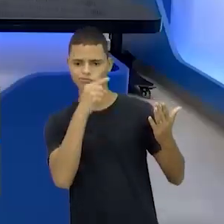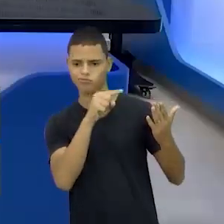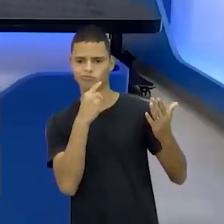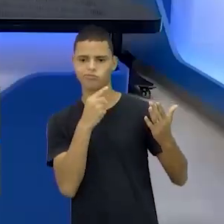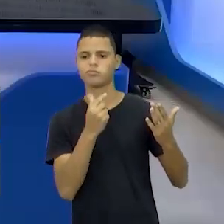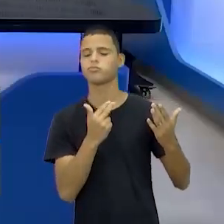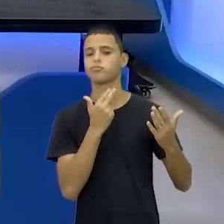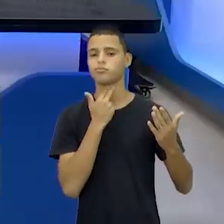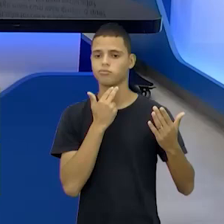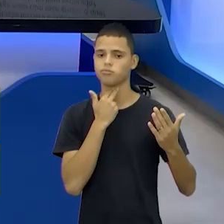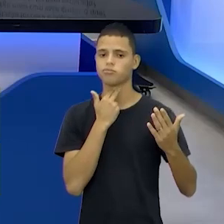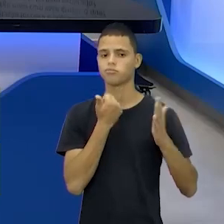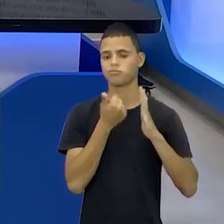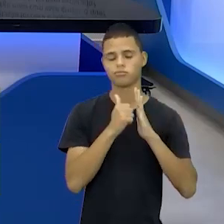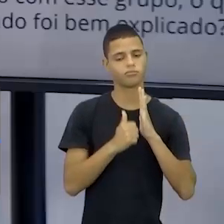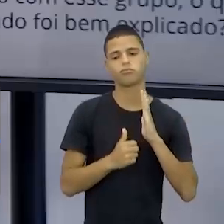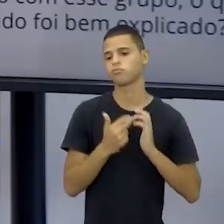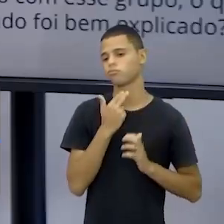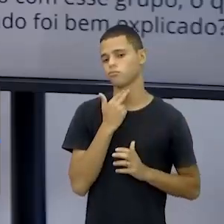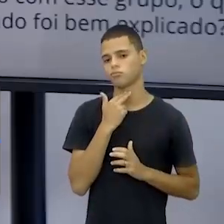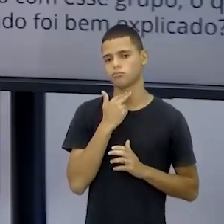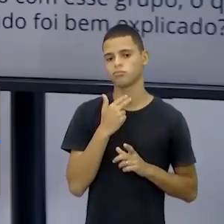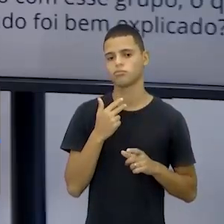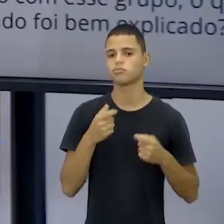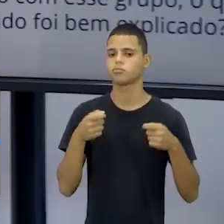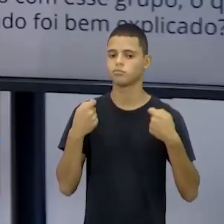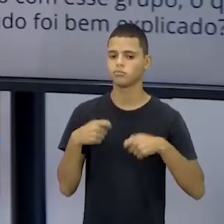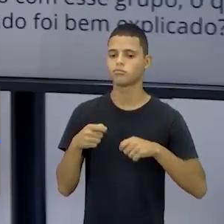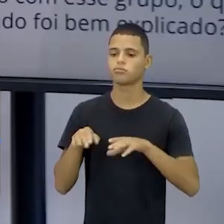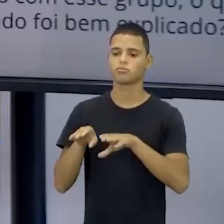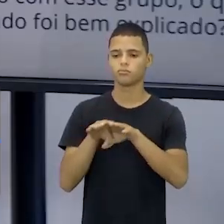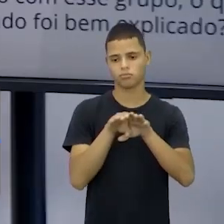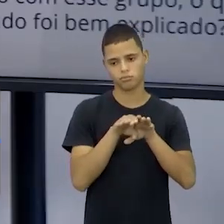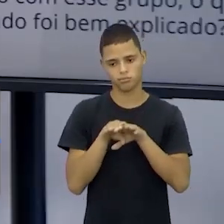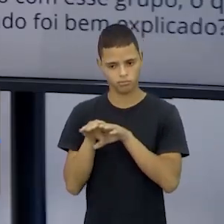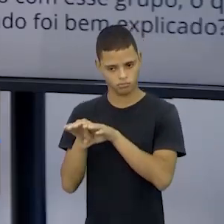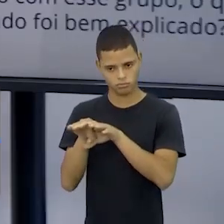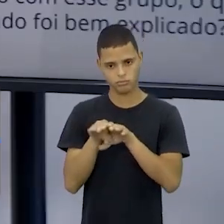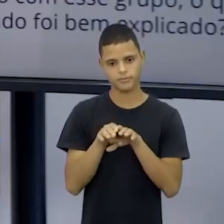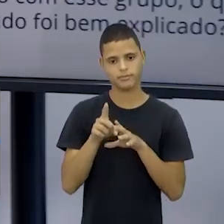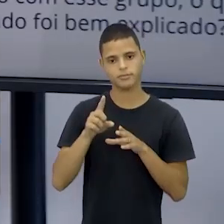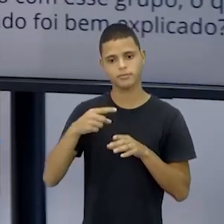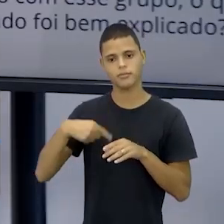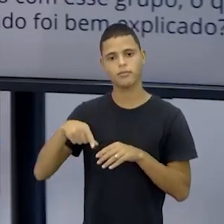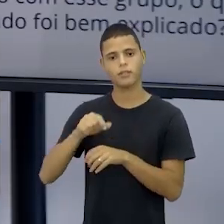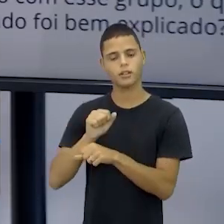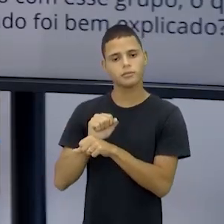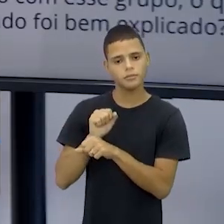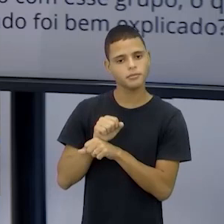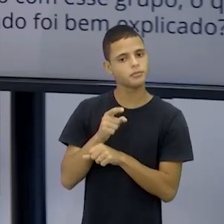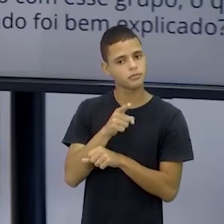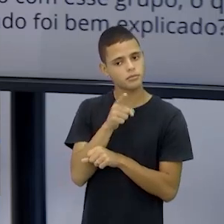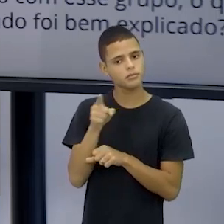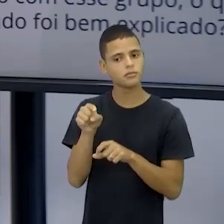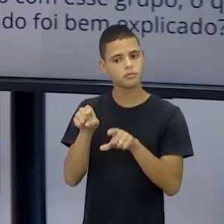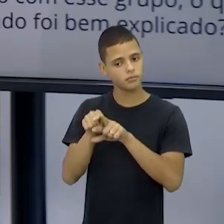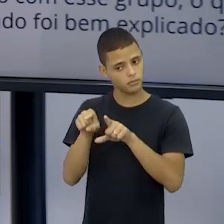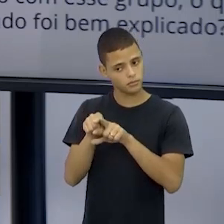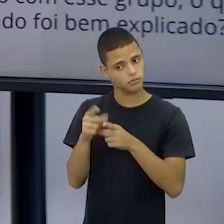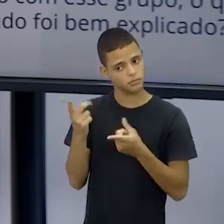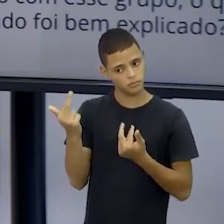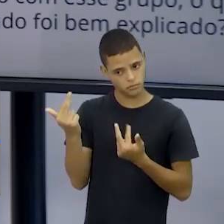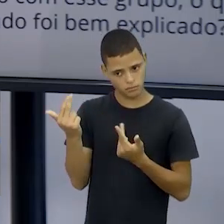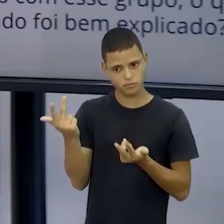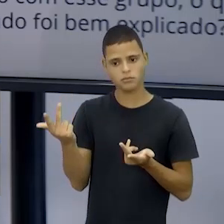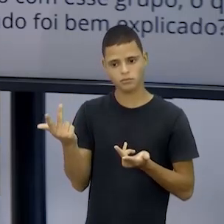né, Ilana? Não dá para corrigir desse jeito. Tem que ser imparcial. Imparcial. E a gente espera que vocês também façam direitinho aí, né?